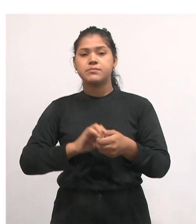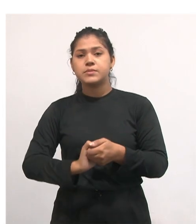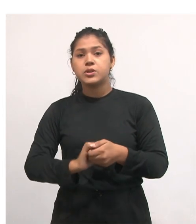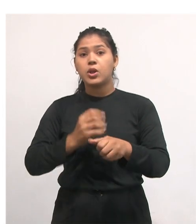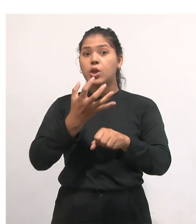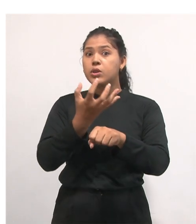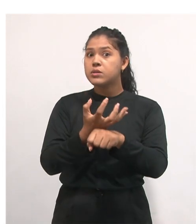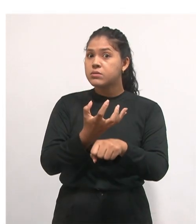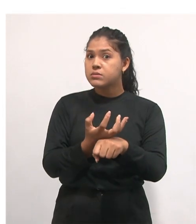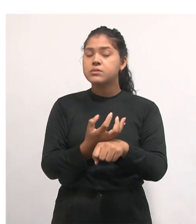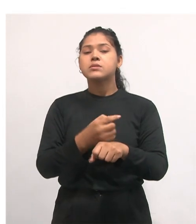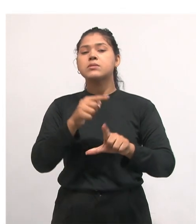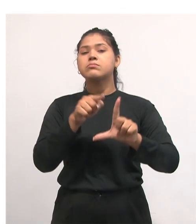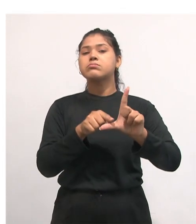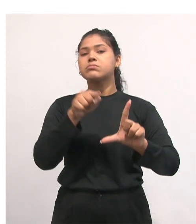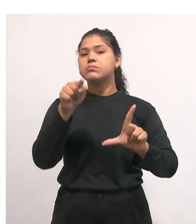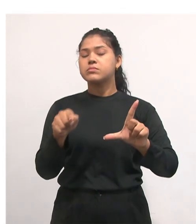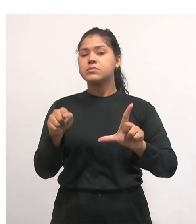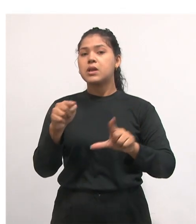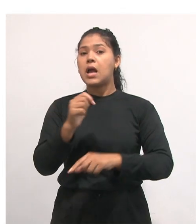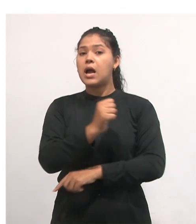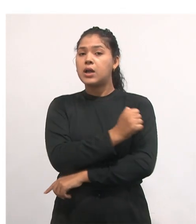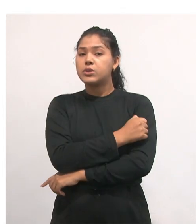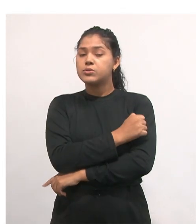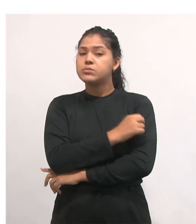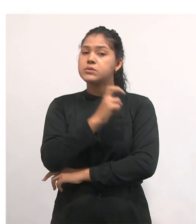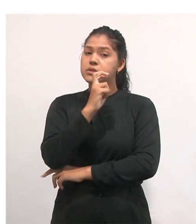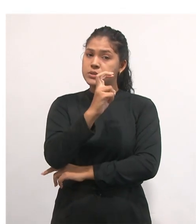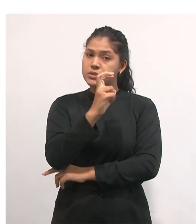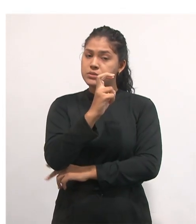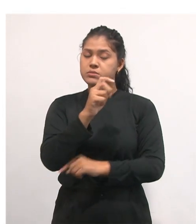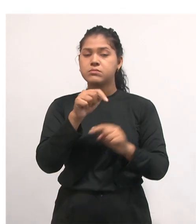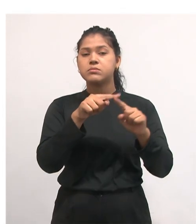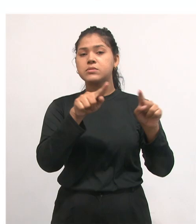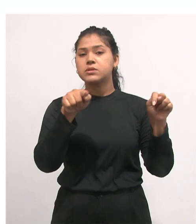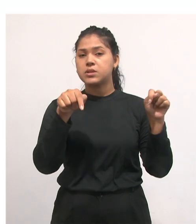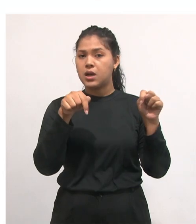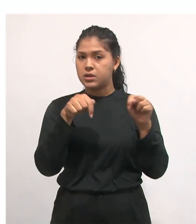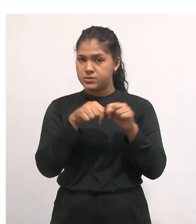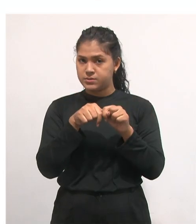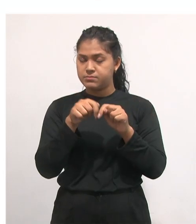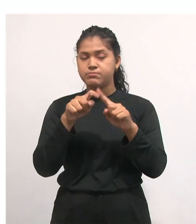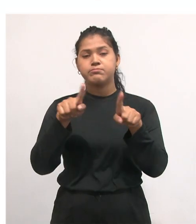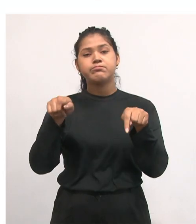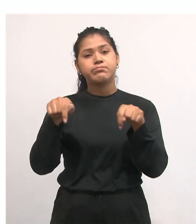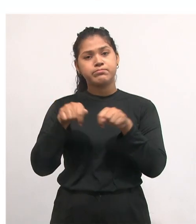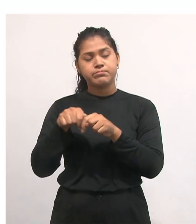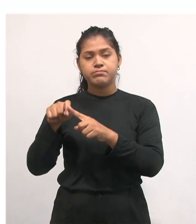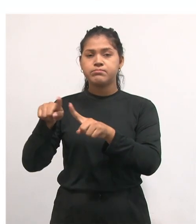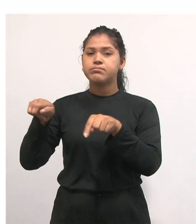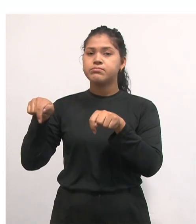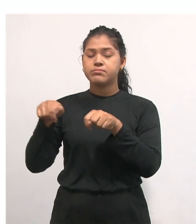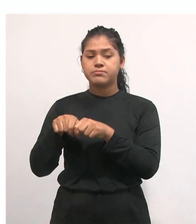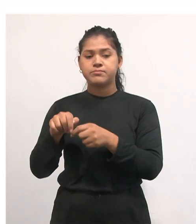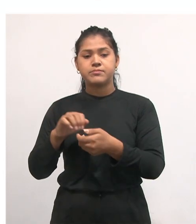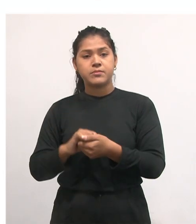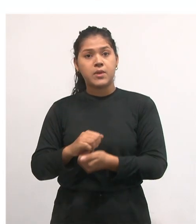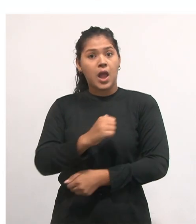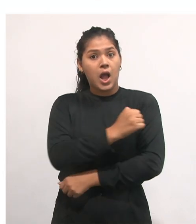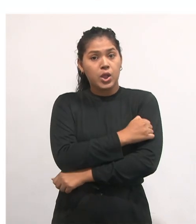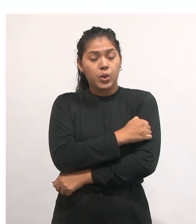5 alunos de uma turma, ok? Então, os alunos na disciplina de matemática, então esse aluno tirou